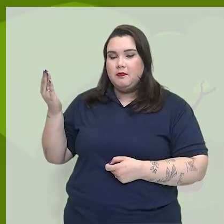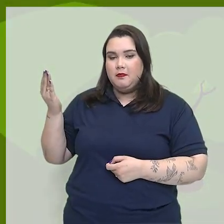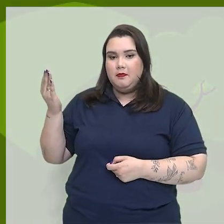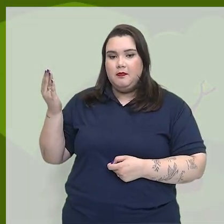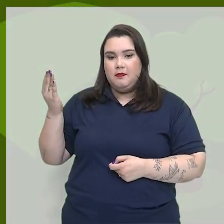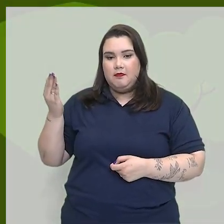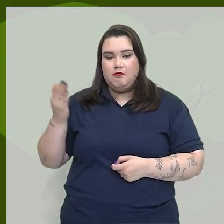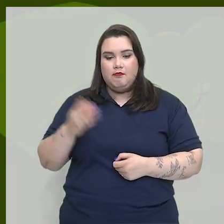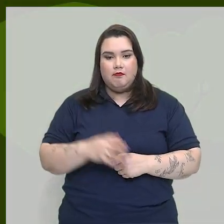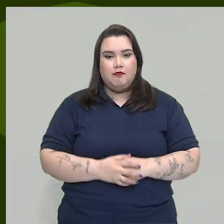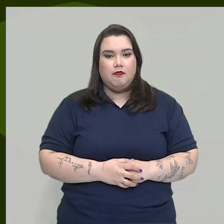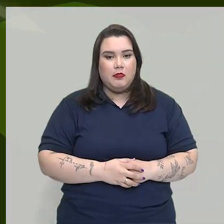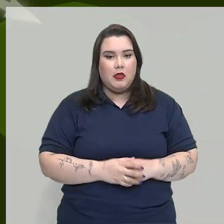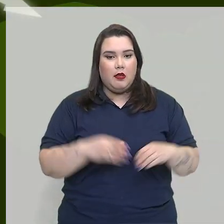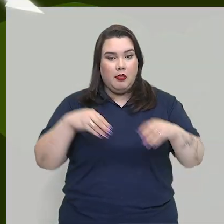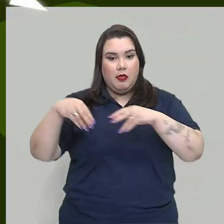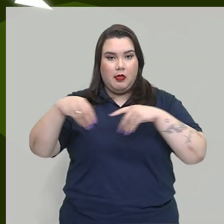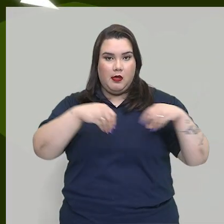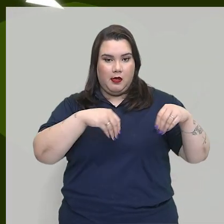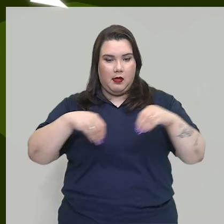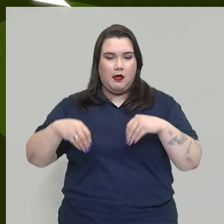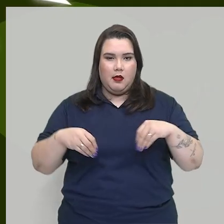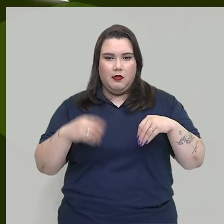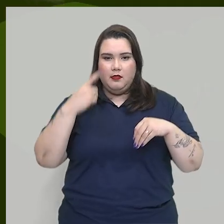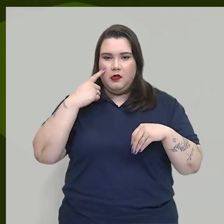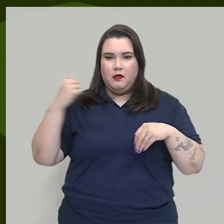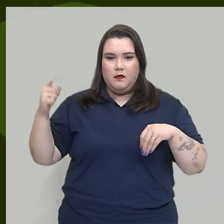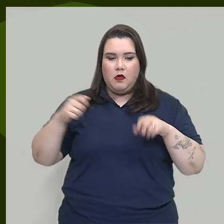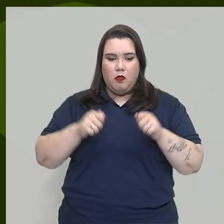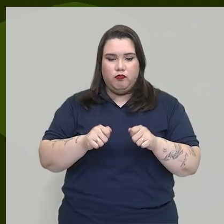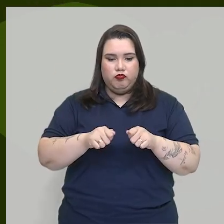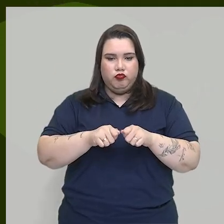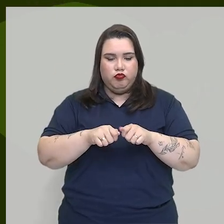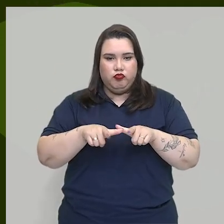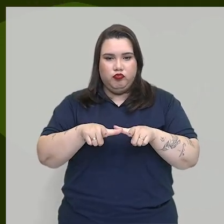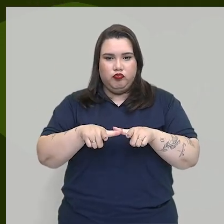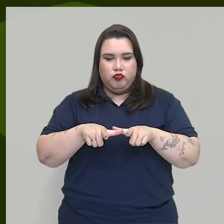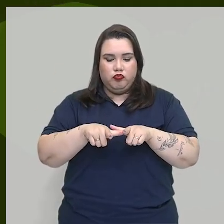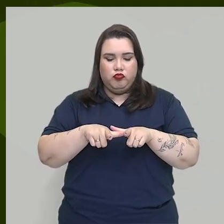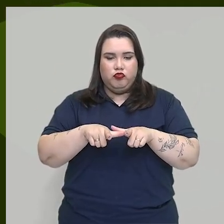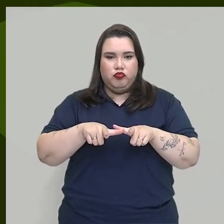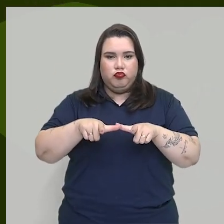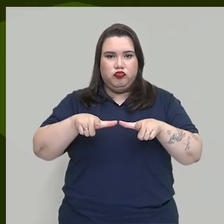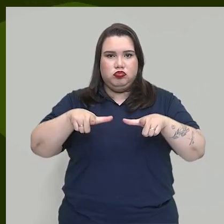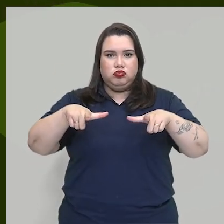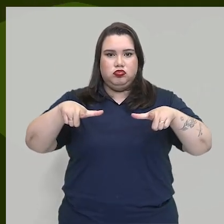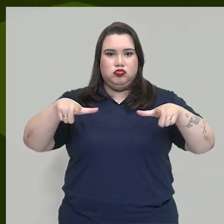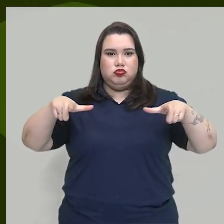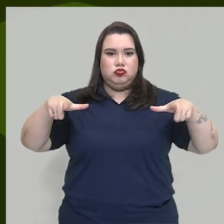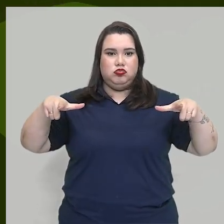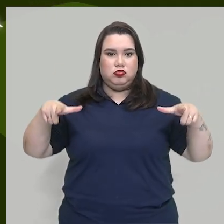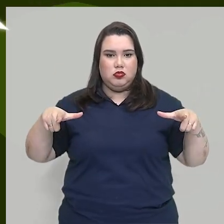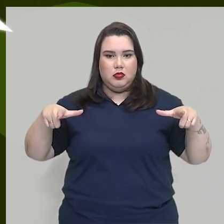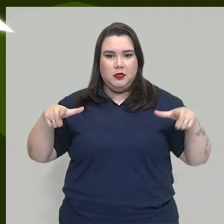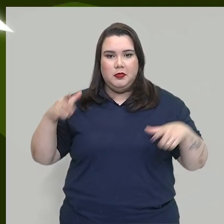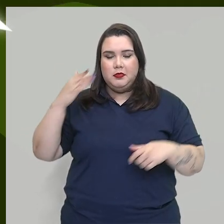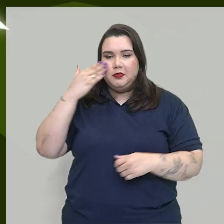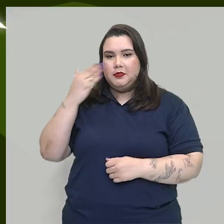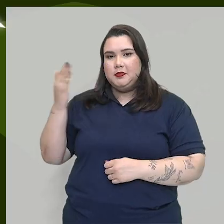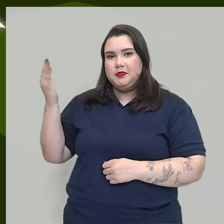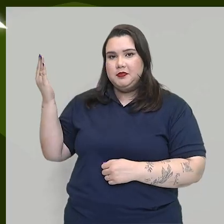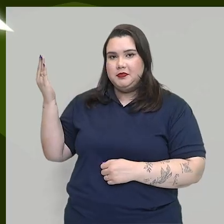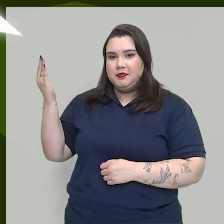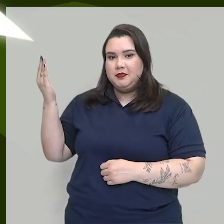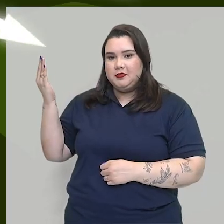só. Ele se expandindo em todas as direções. A ideia, olha aí, desse gramado, desse